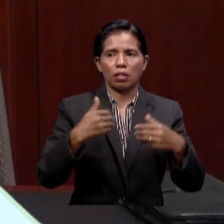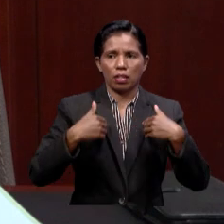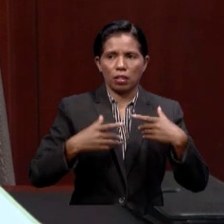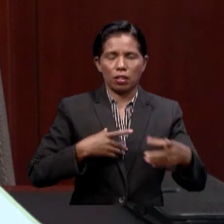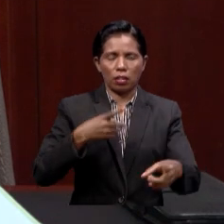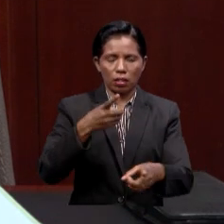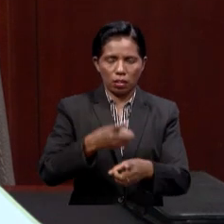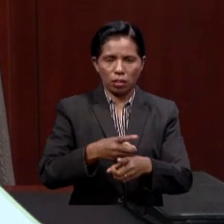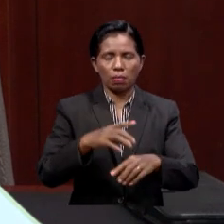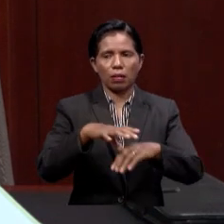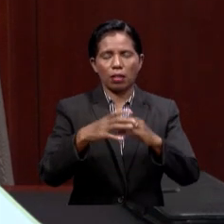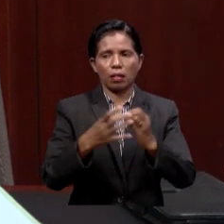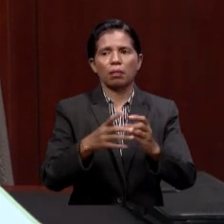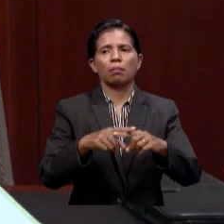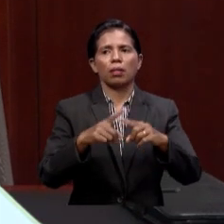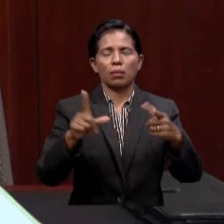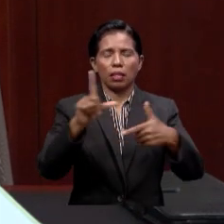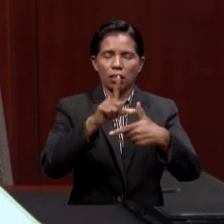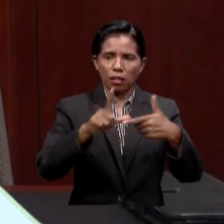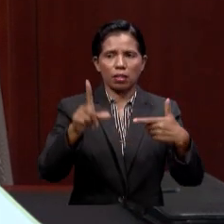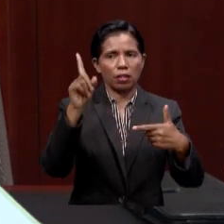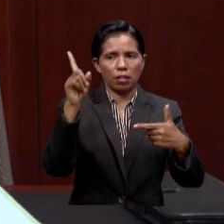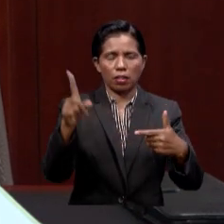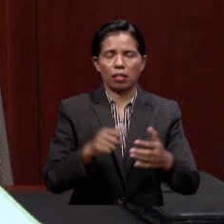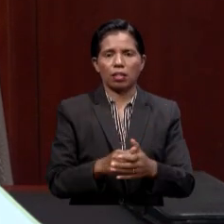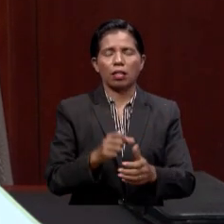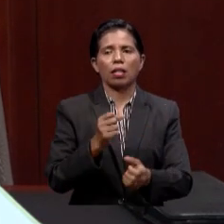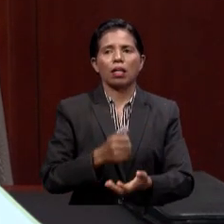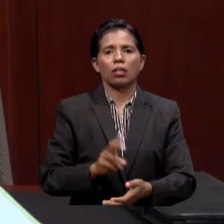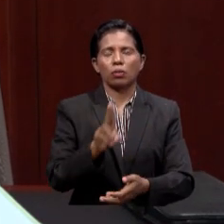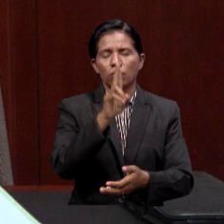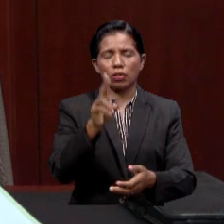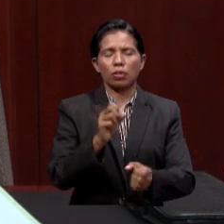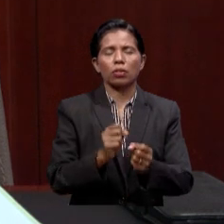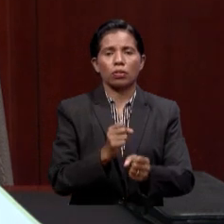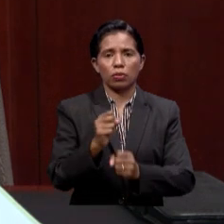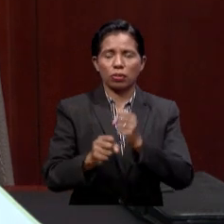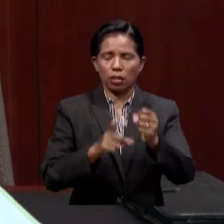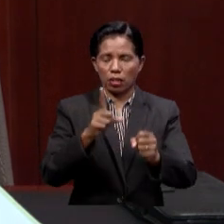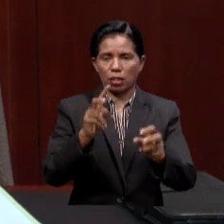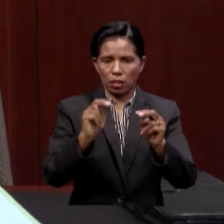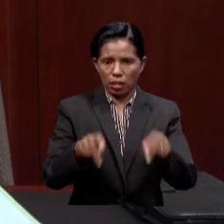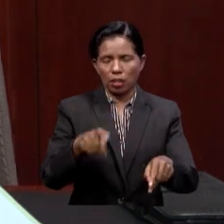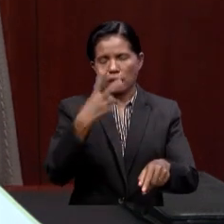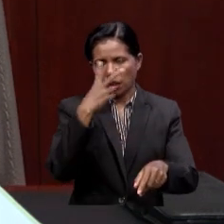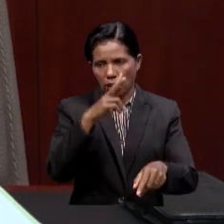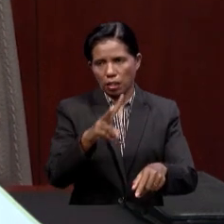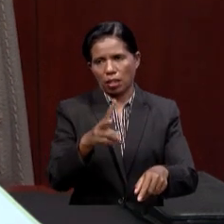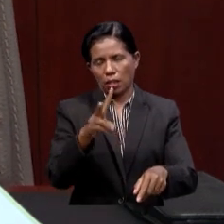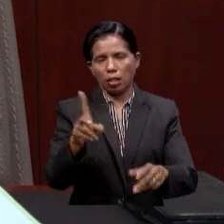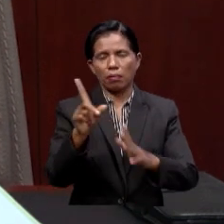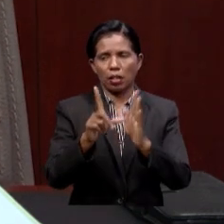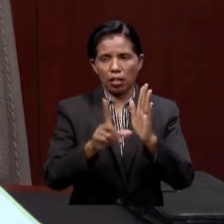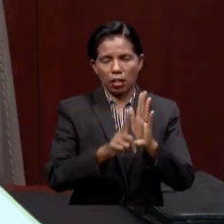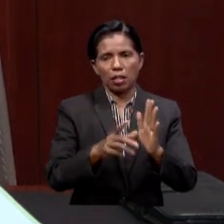pada sukida mai be iha muslina ida mate teni fun saun sosial uzu sosial ne teng ki hari dene hari mos ba lei sirin